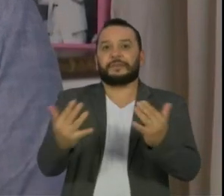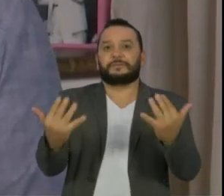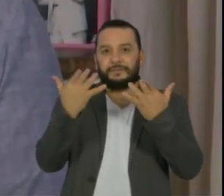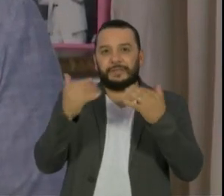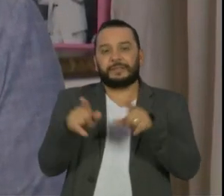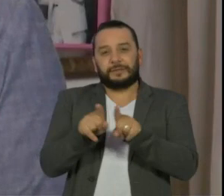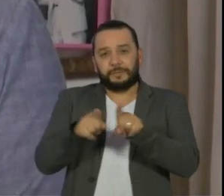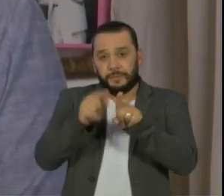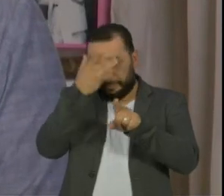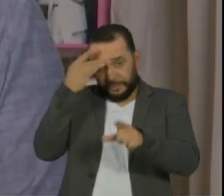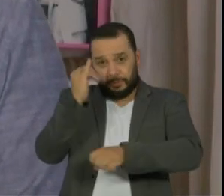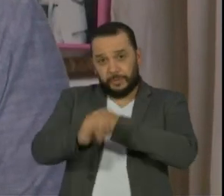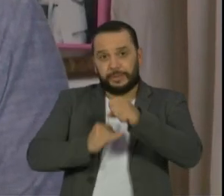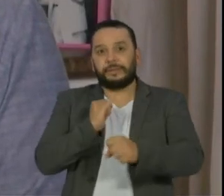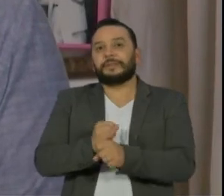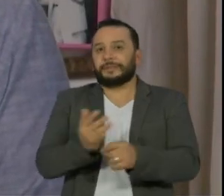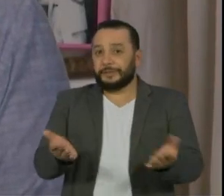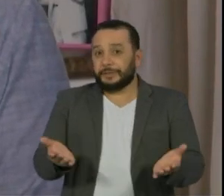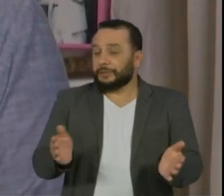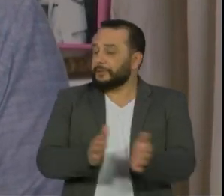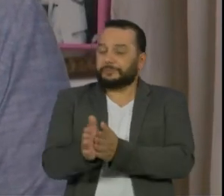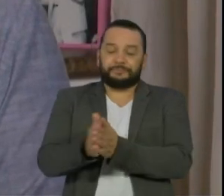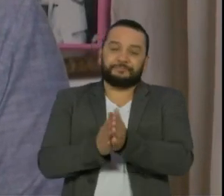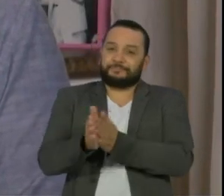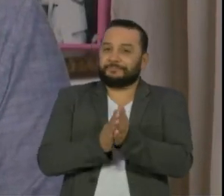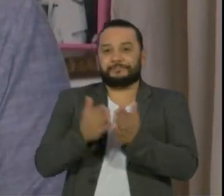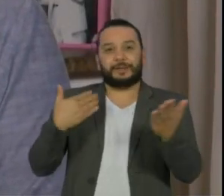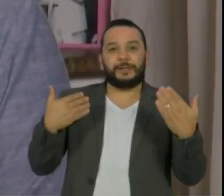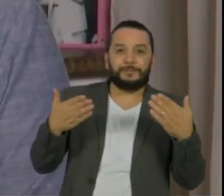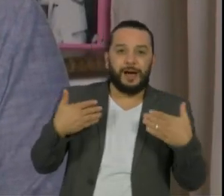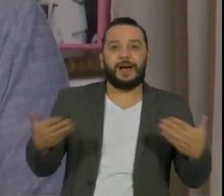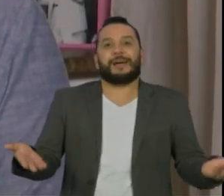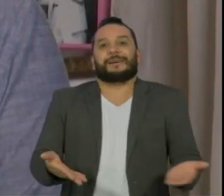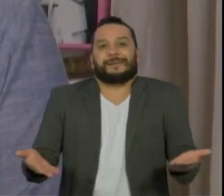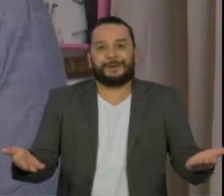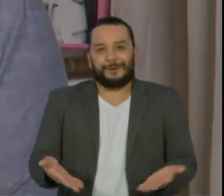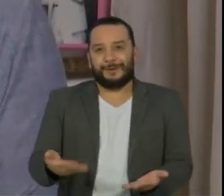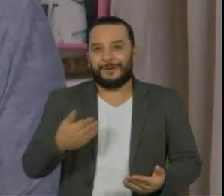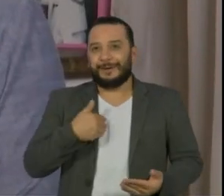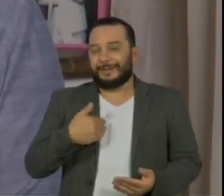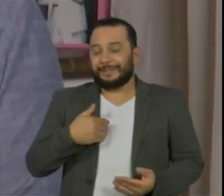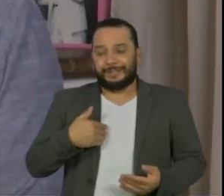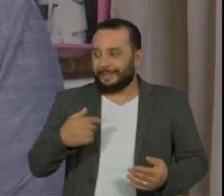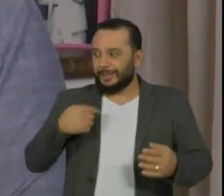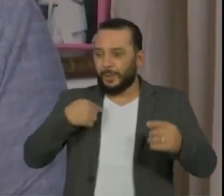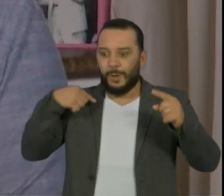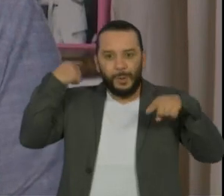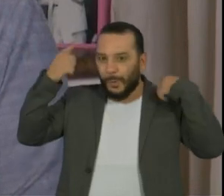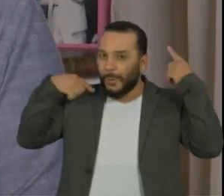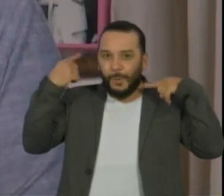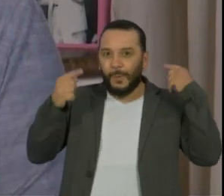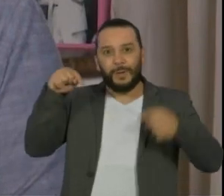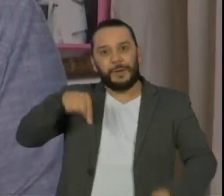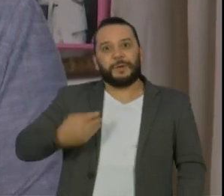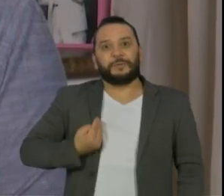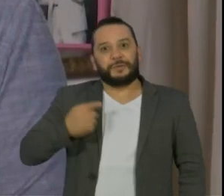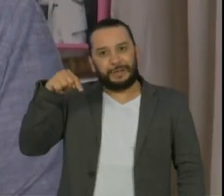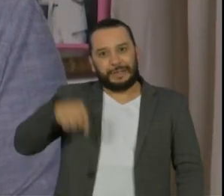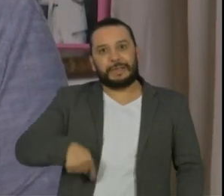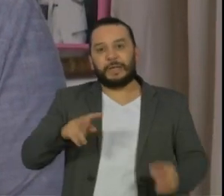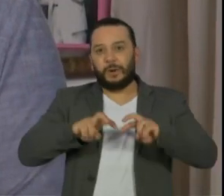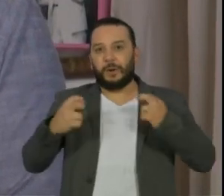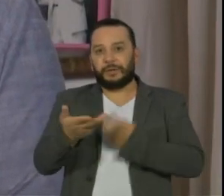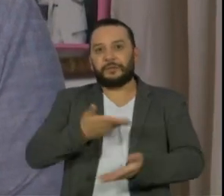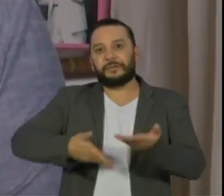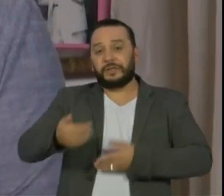aos internautas, e vamos participar, vamos bater esse papo junto. É muito louco para mim estar aqui nesse programa que eu